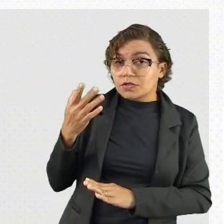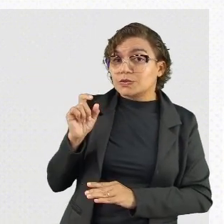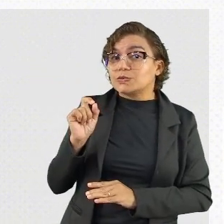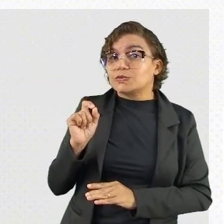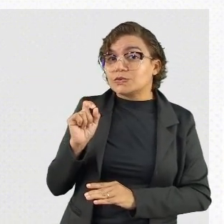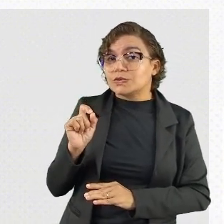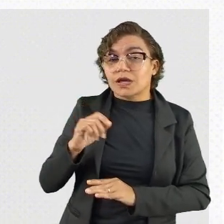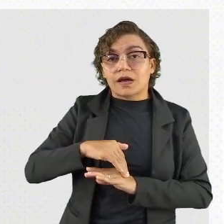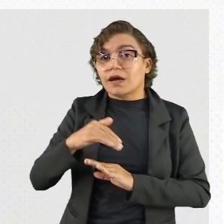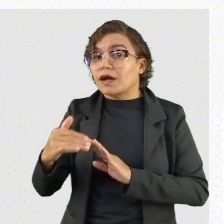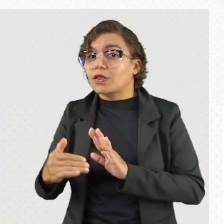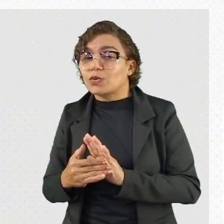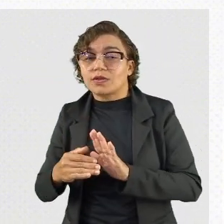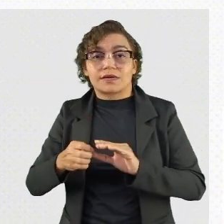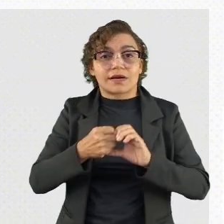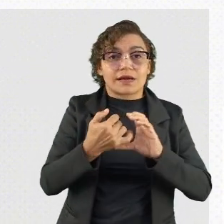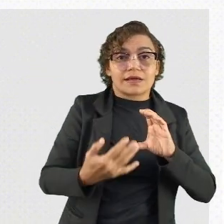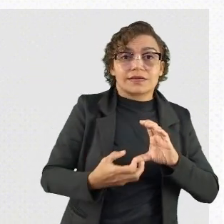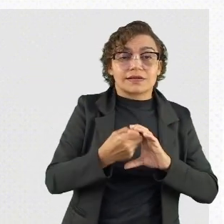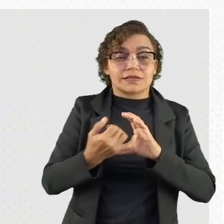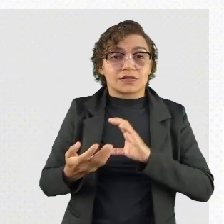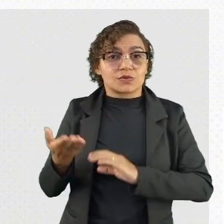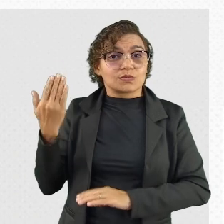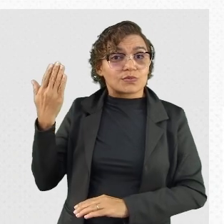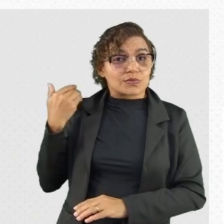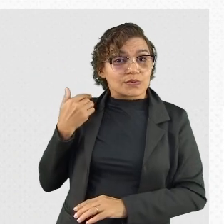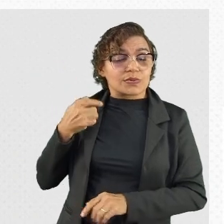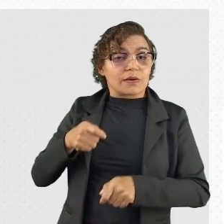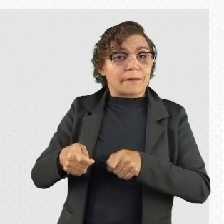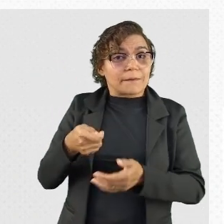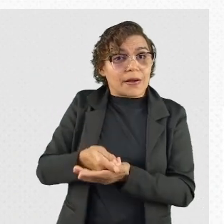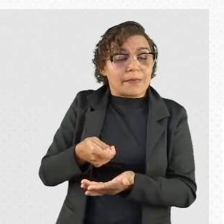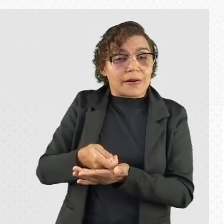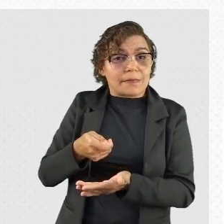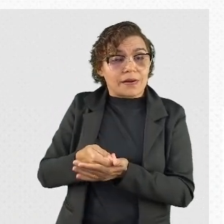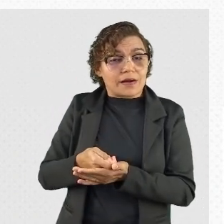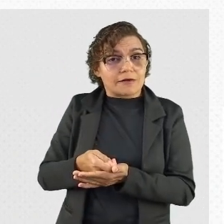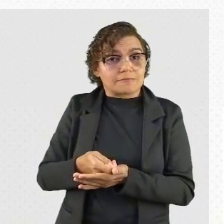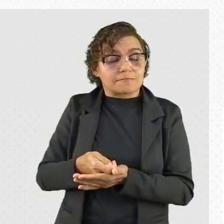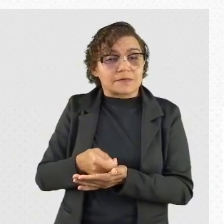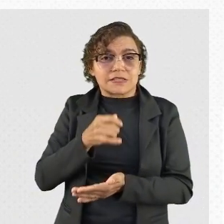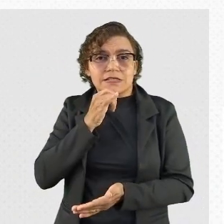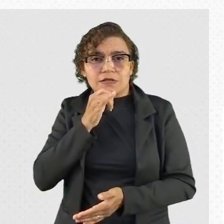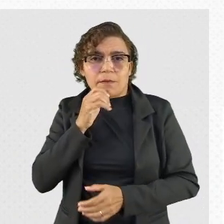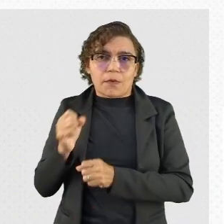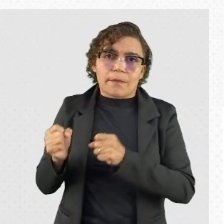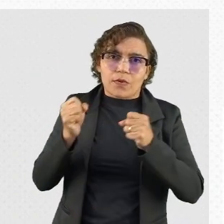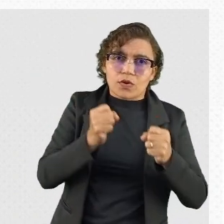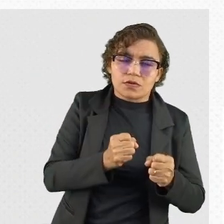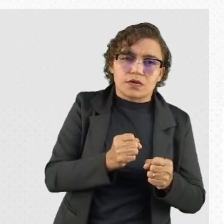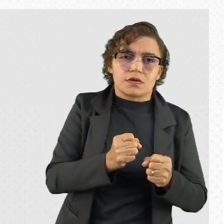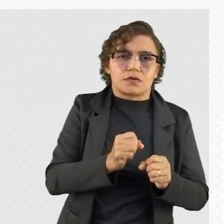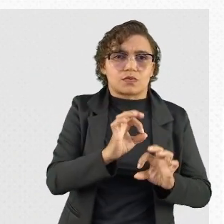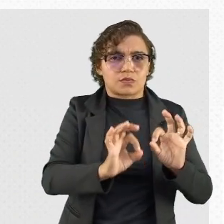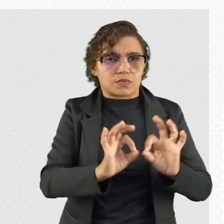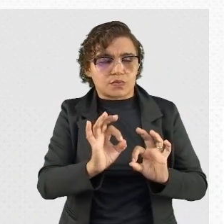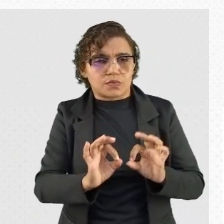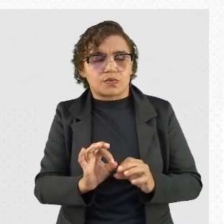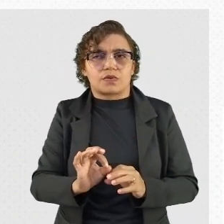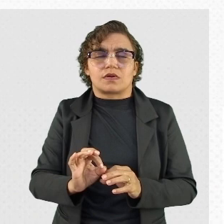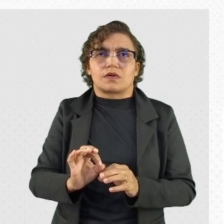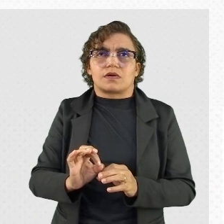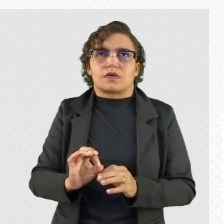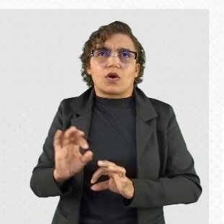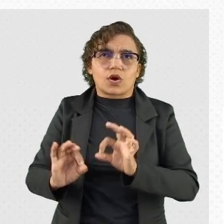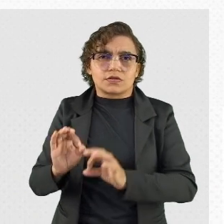a todas essas características do antigo regime. Da centralização do poder, da centralização da fé,